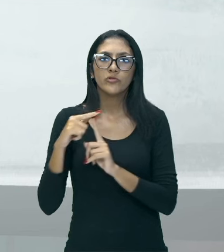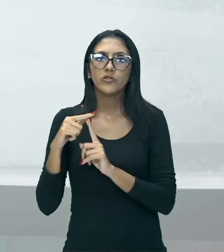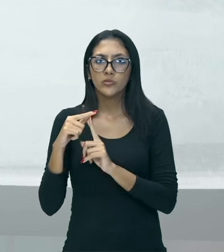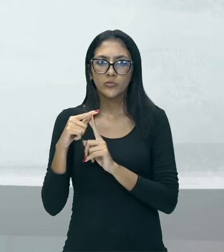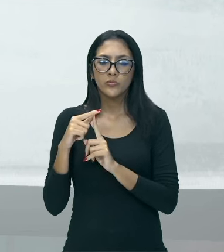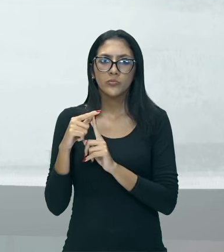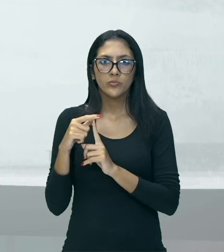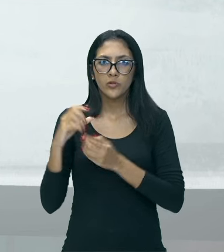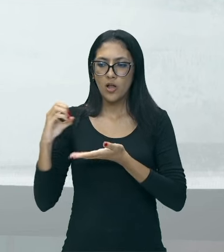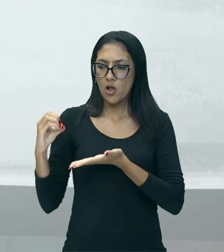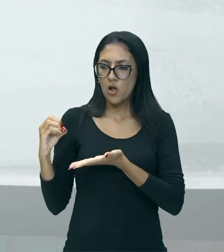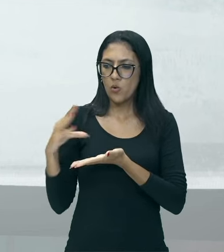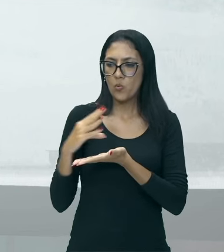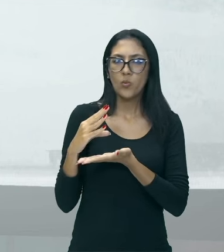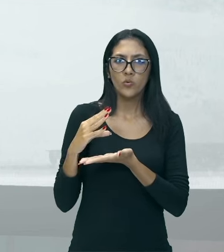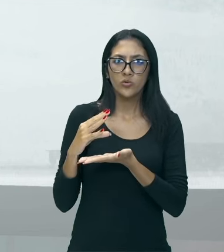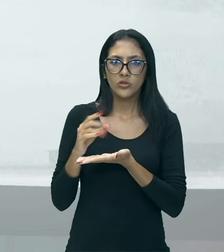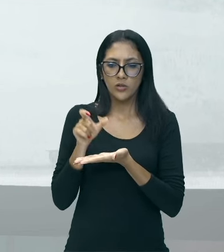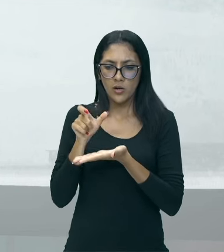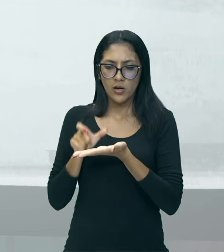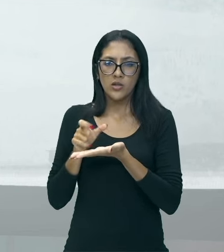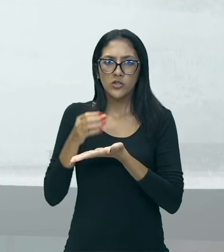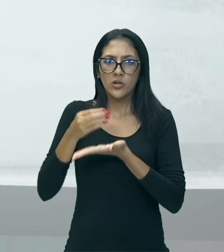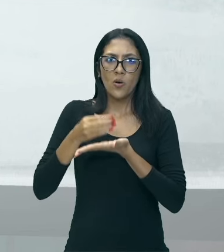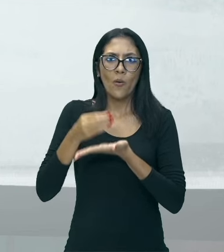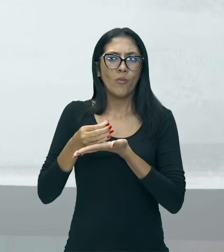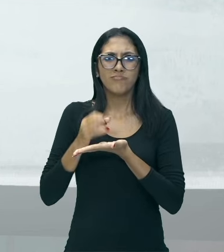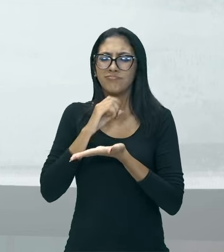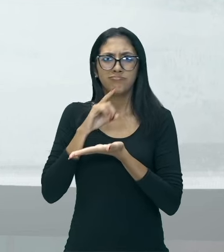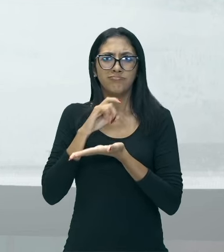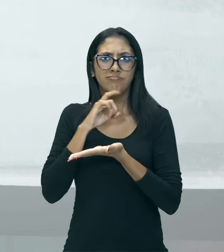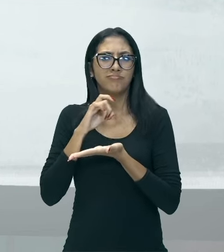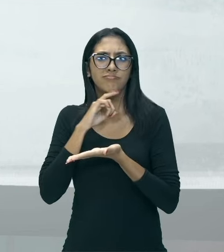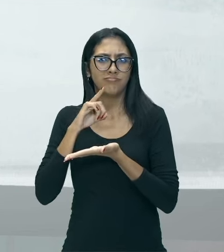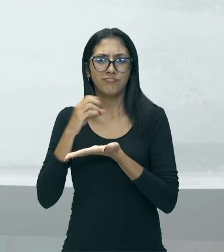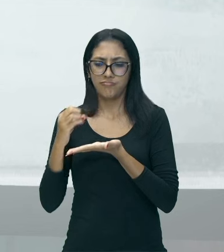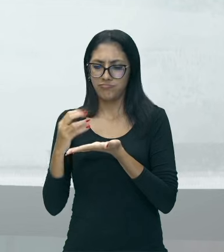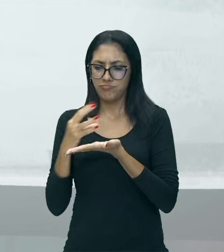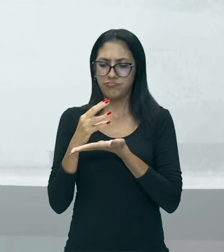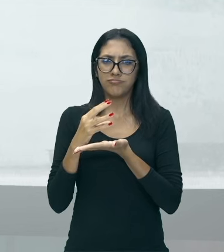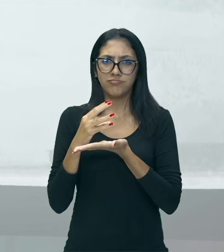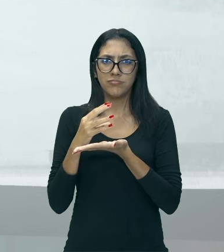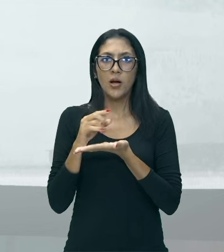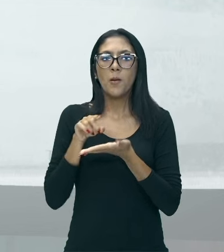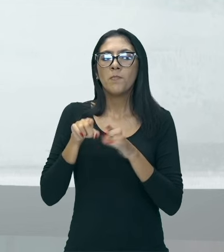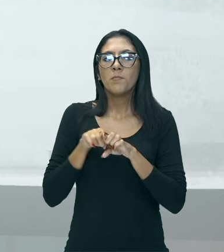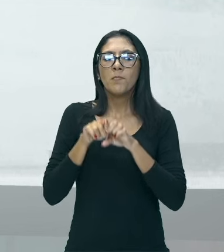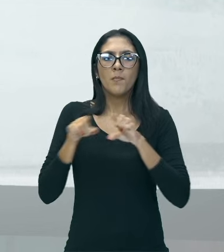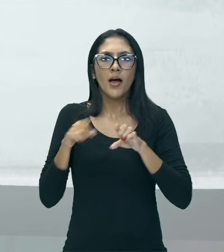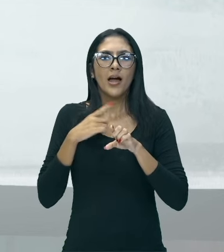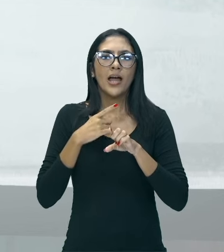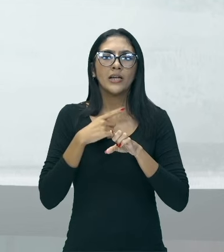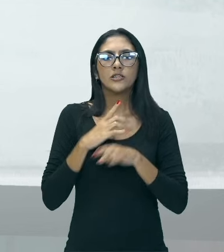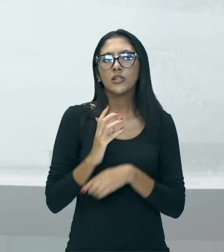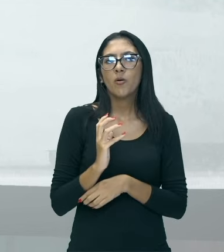luz nessas partículas coloidais, né? Então, o efeito